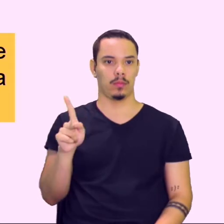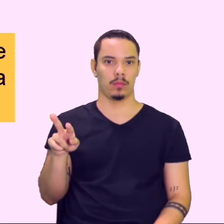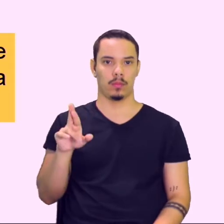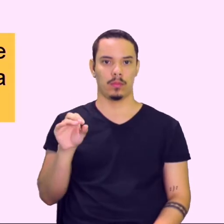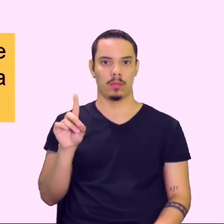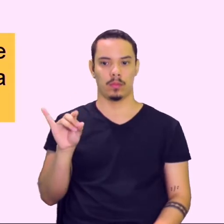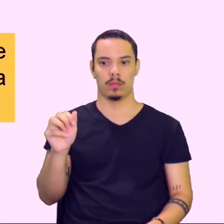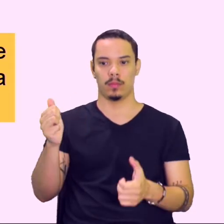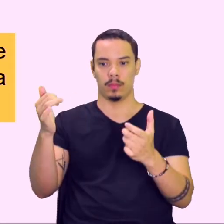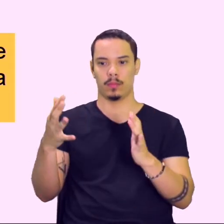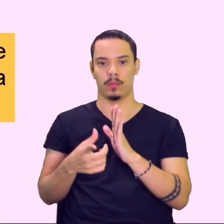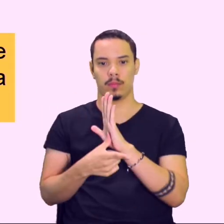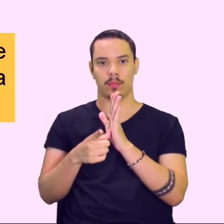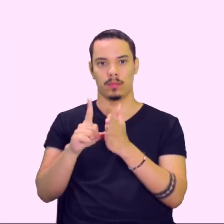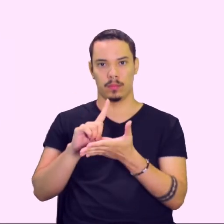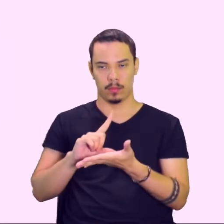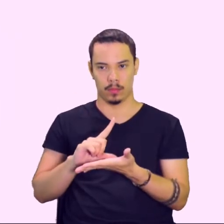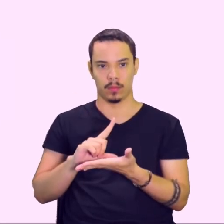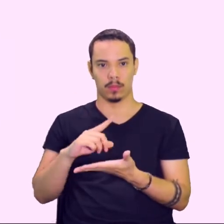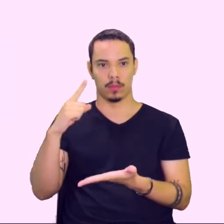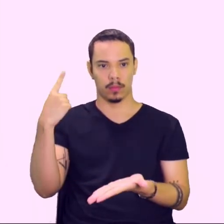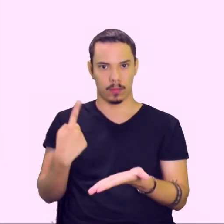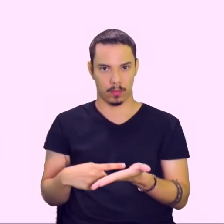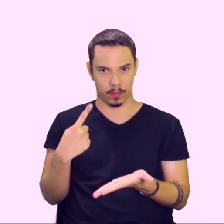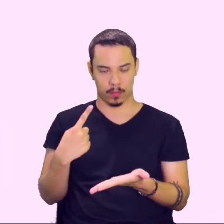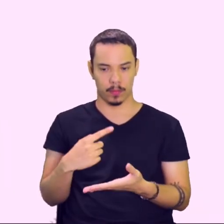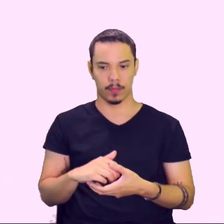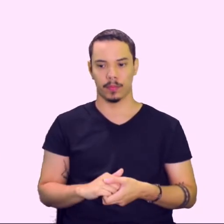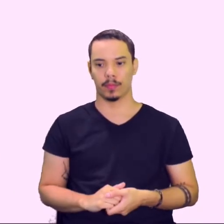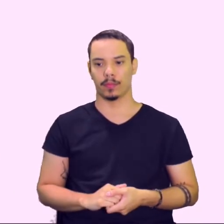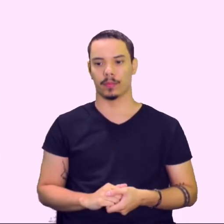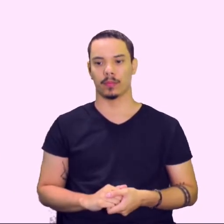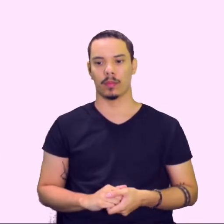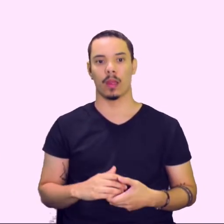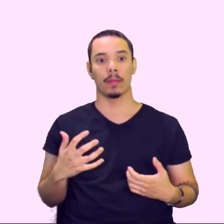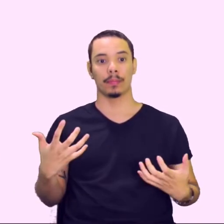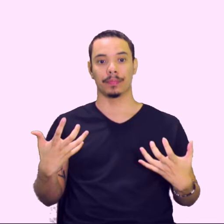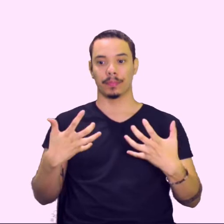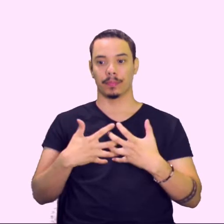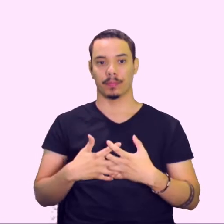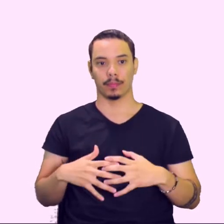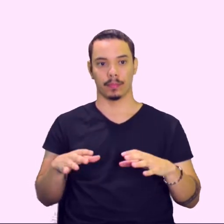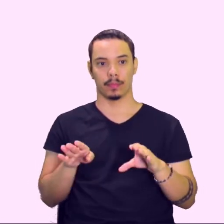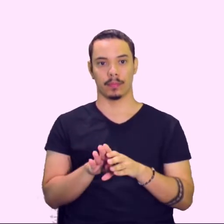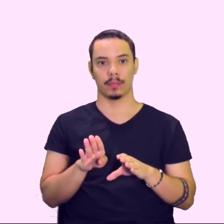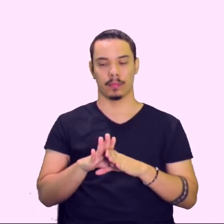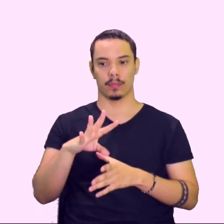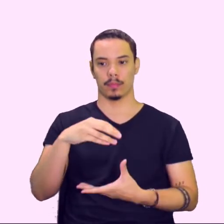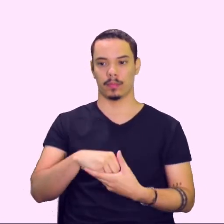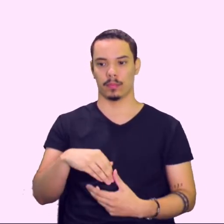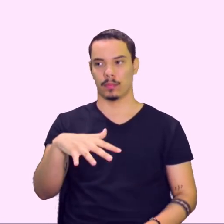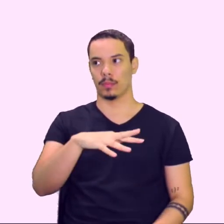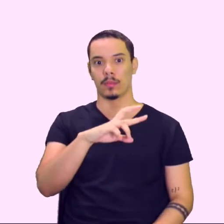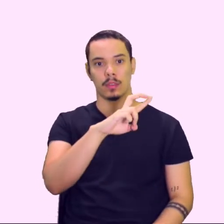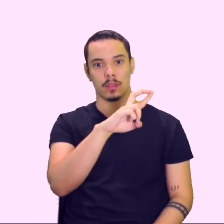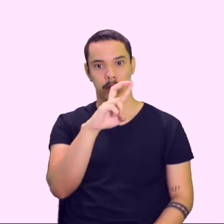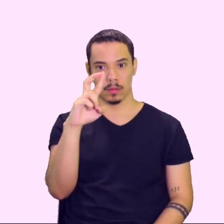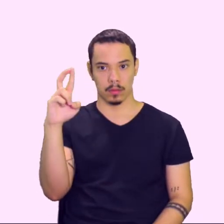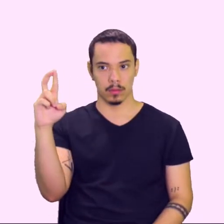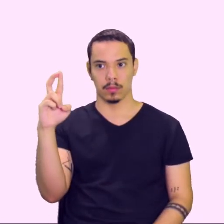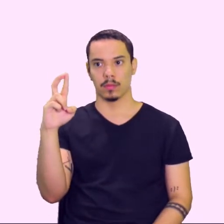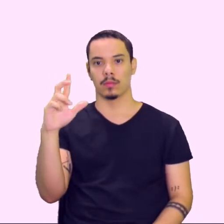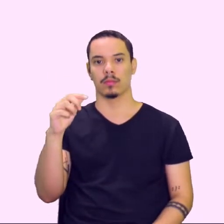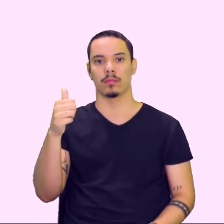anteriormente, show de bola. Show de bola, vamos lá. Vamos lá. Funciona como uma extensa rede de vigilância, radares